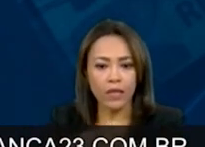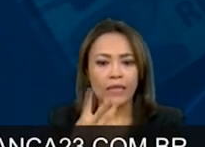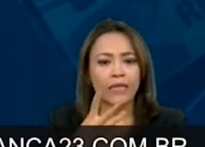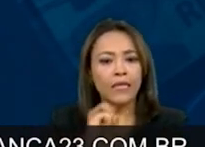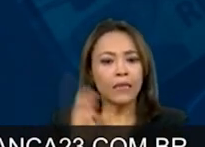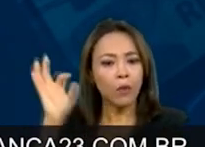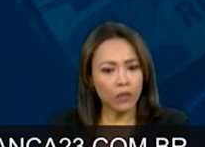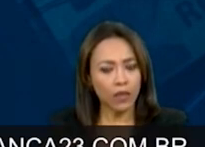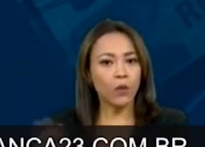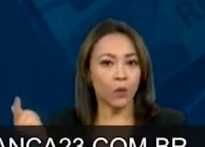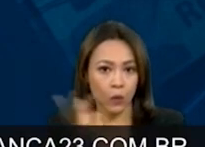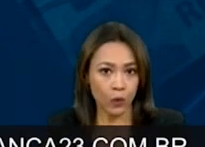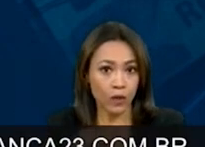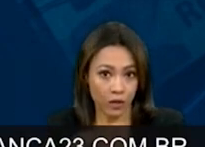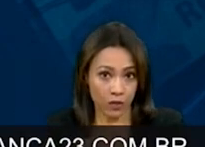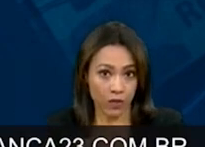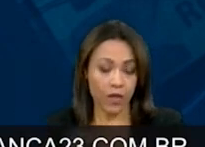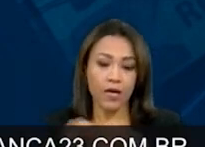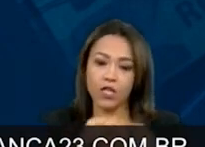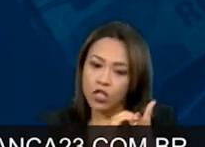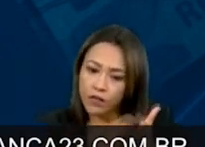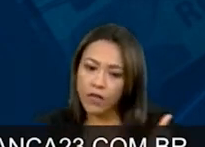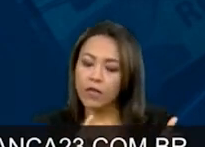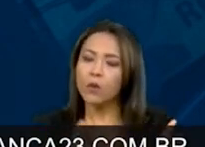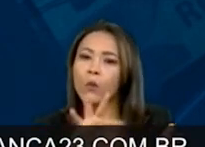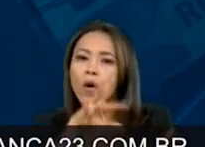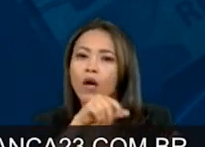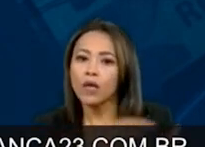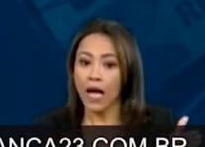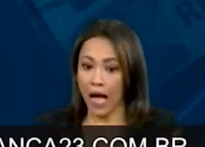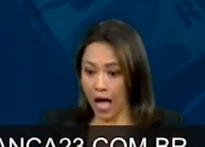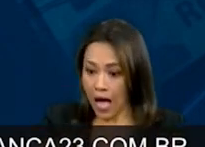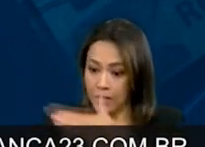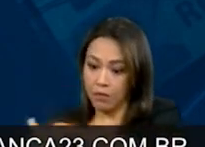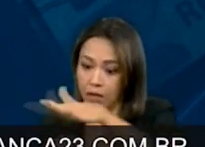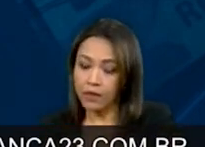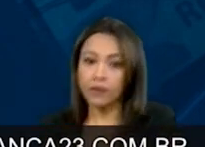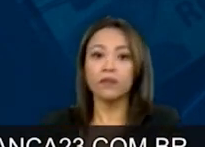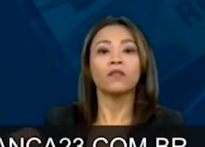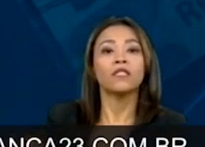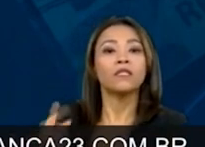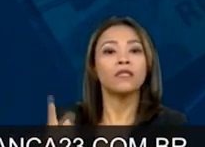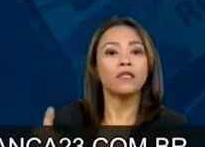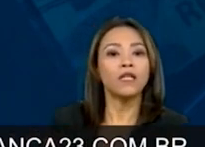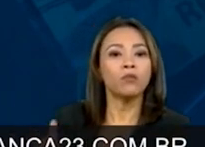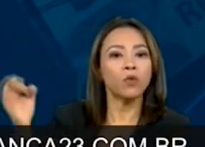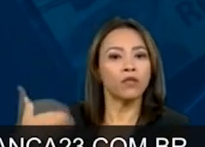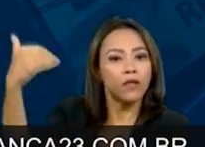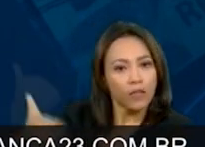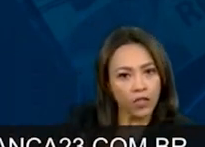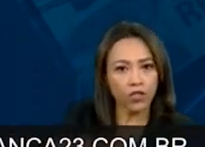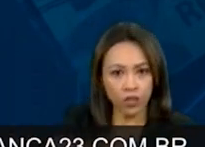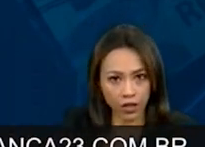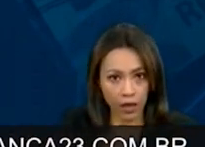sobre o que ganhar, a partir da faixa de isenção do imposto de renda. As empresas serão taxadas em 16% sobre a receita, subtraídos os